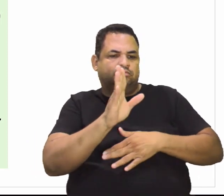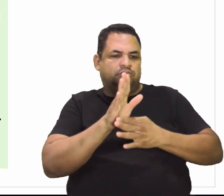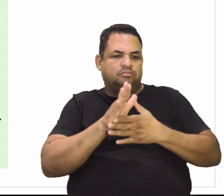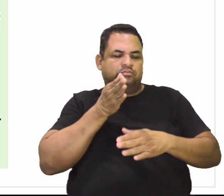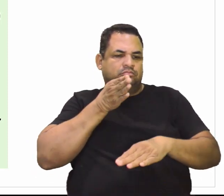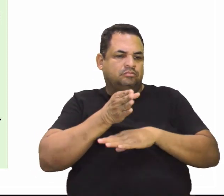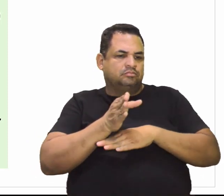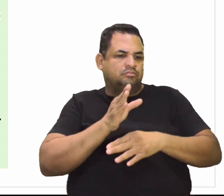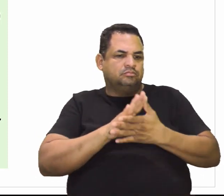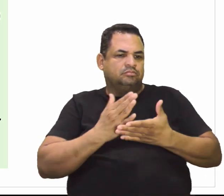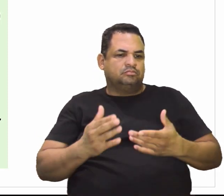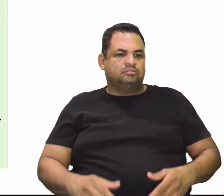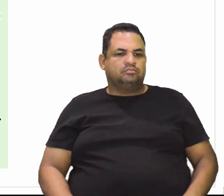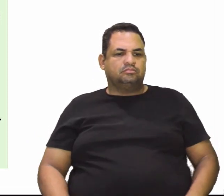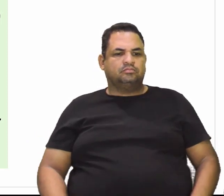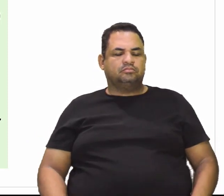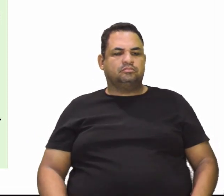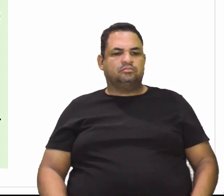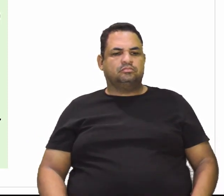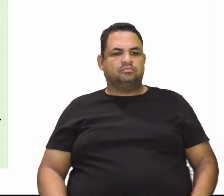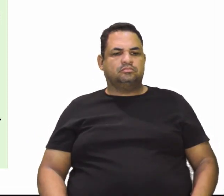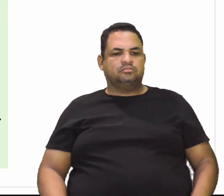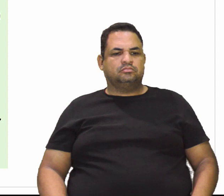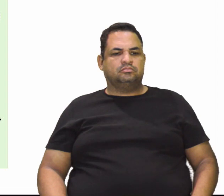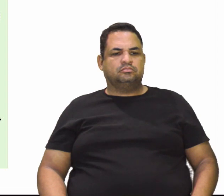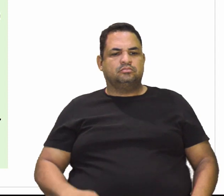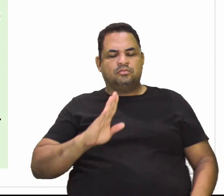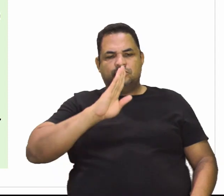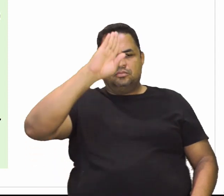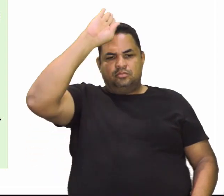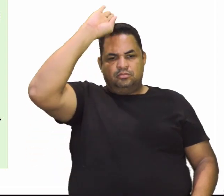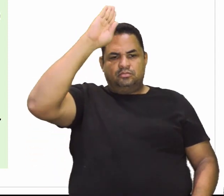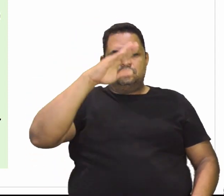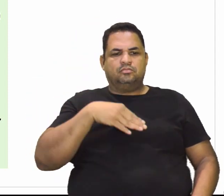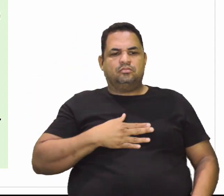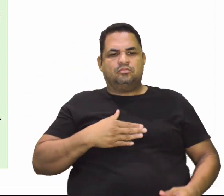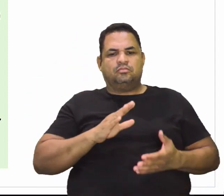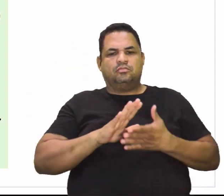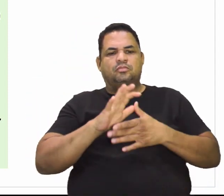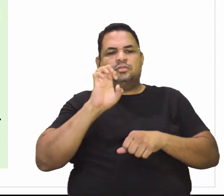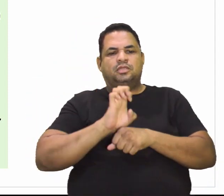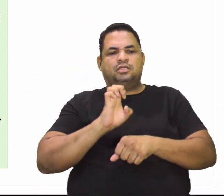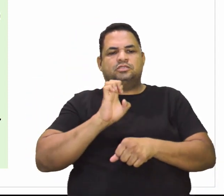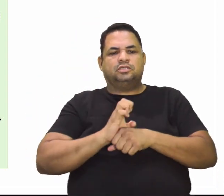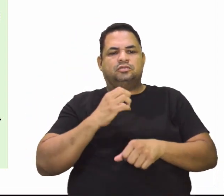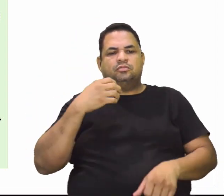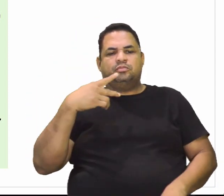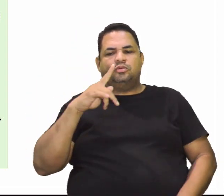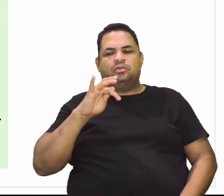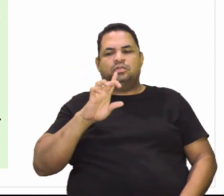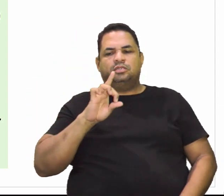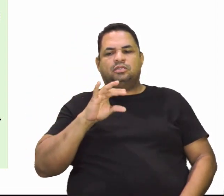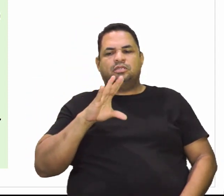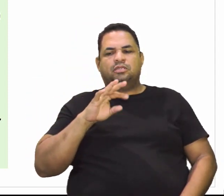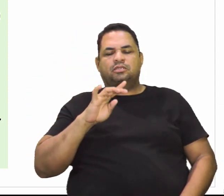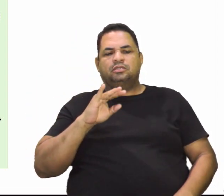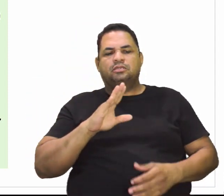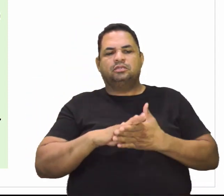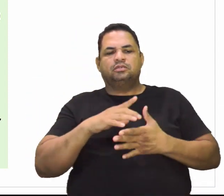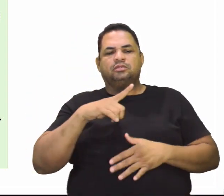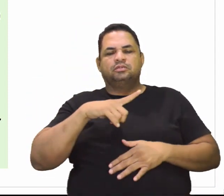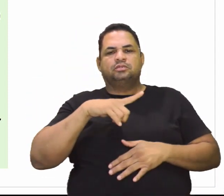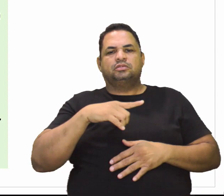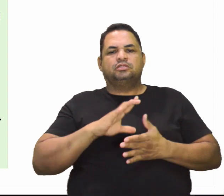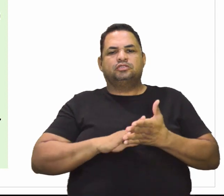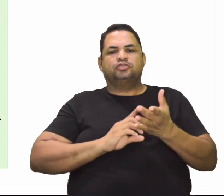controle centralizado. Roma era um estado politeísta, ou seja, tinham